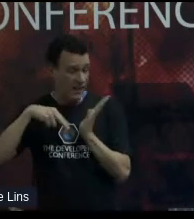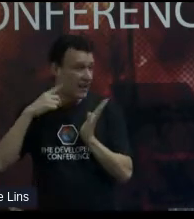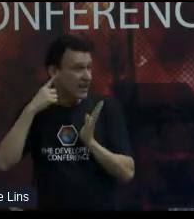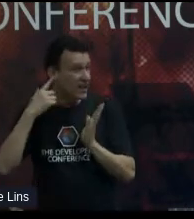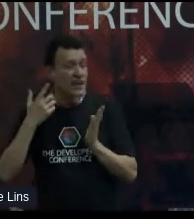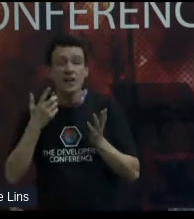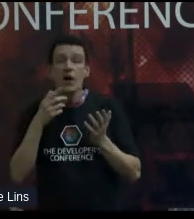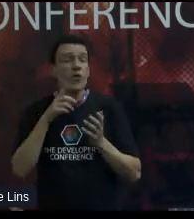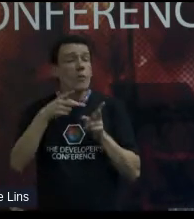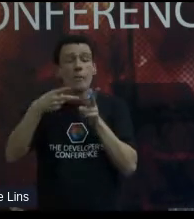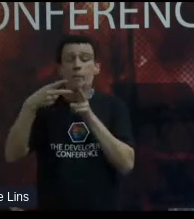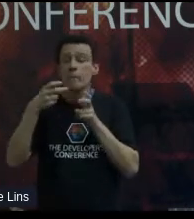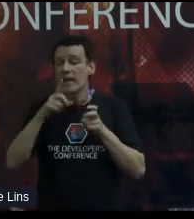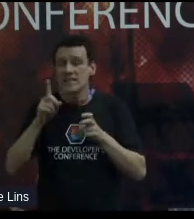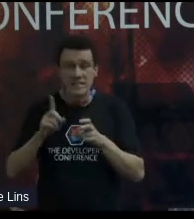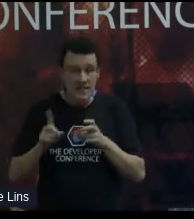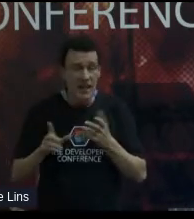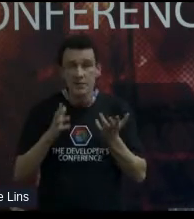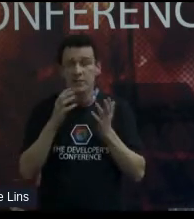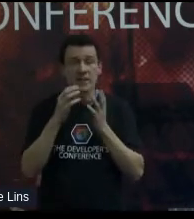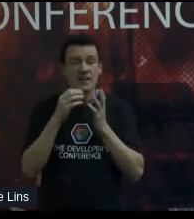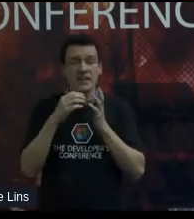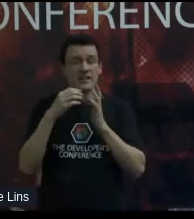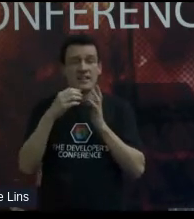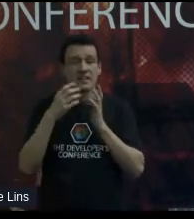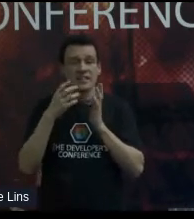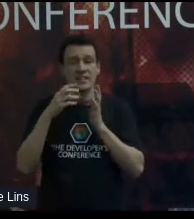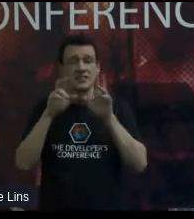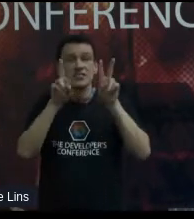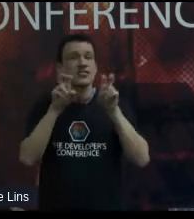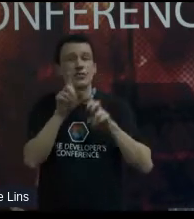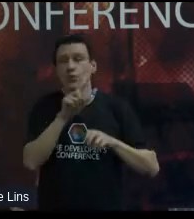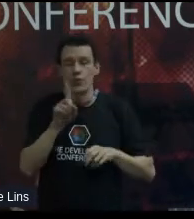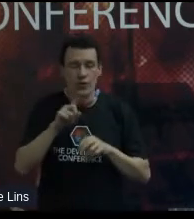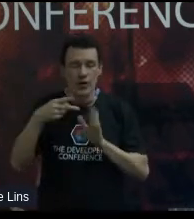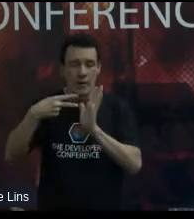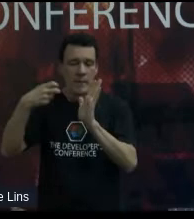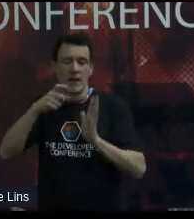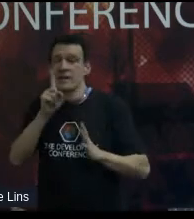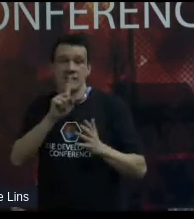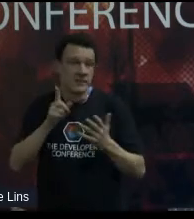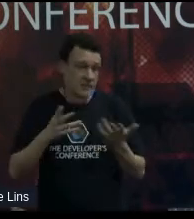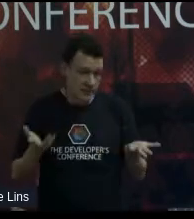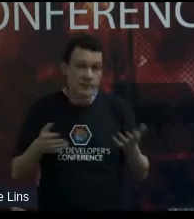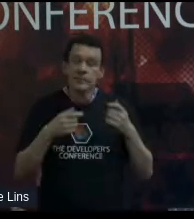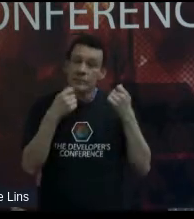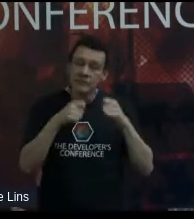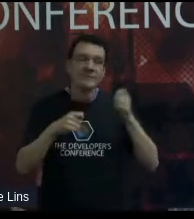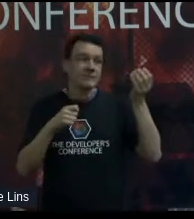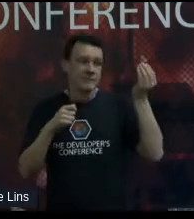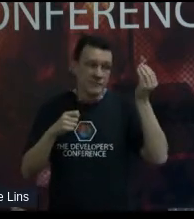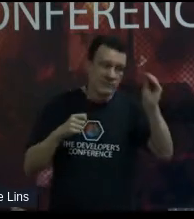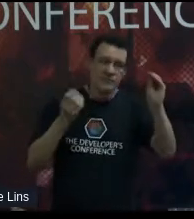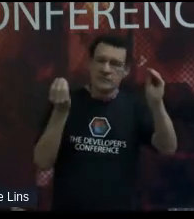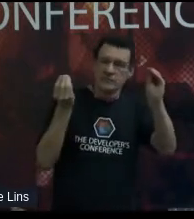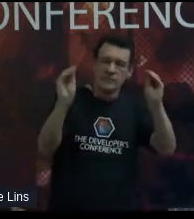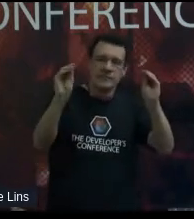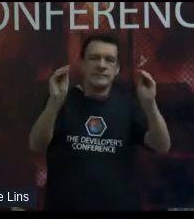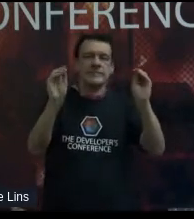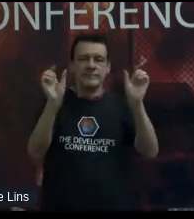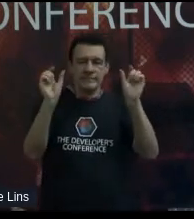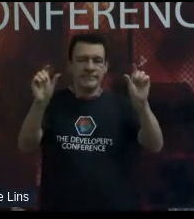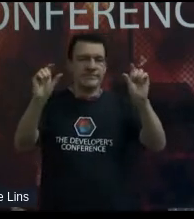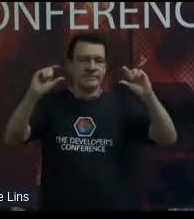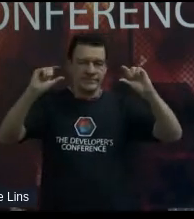textos, gramatura, nada disso é muito bom ser feito, porque justamente quem depende de tecnologia assistiva, como a gente